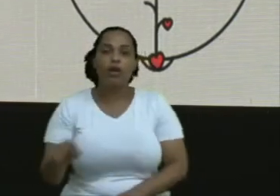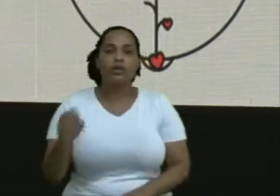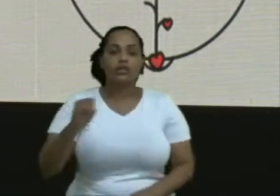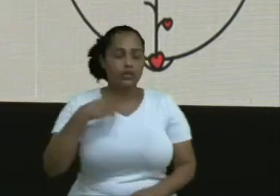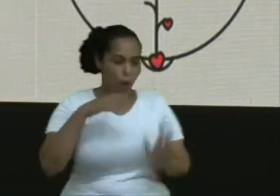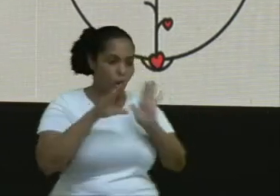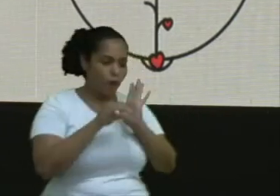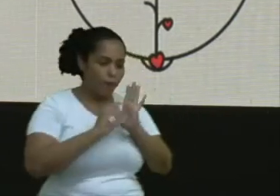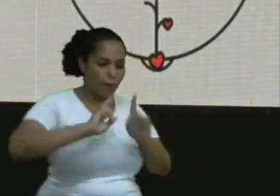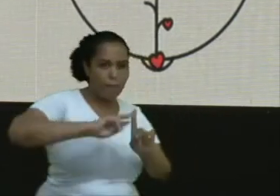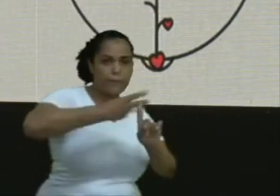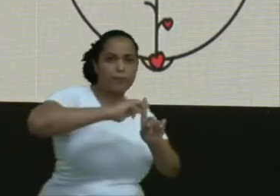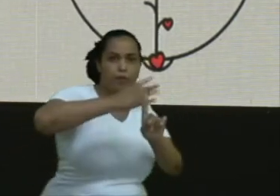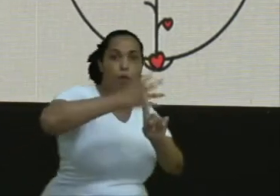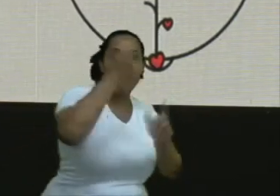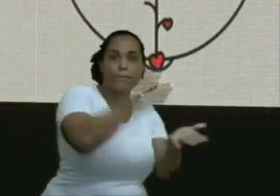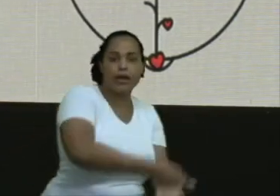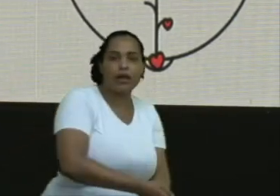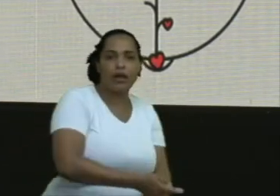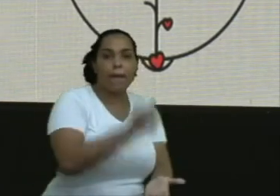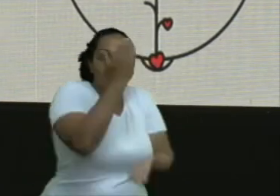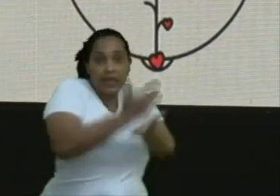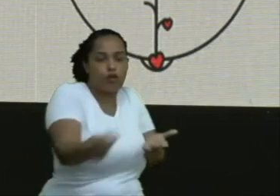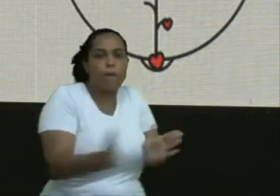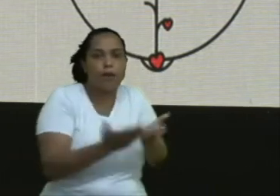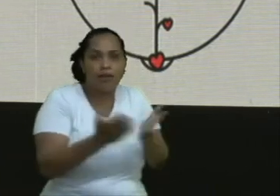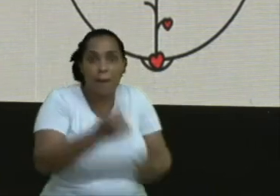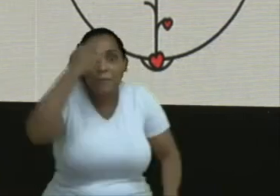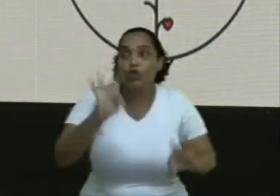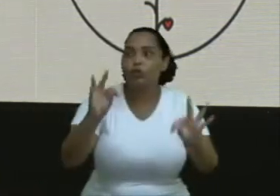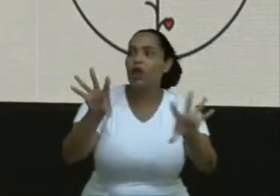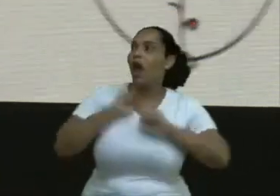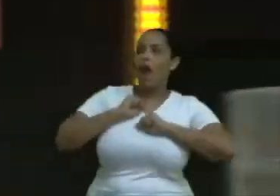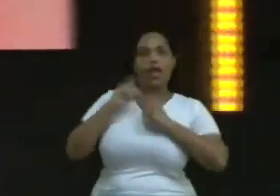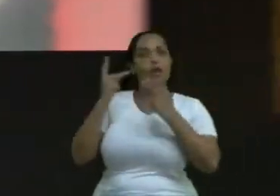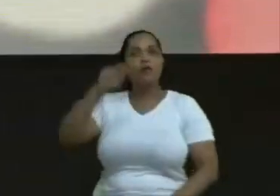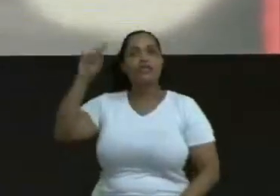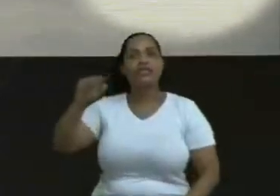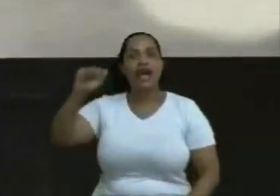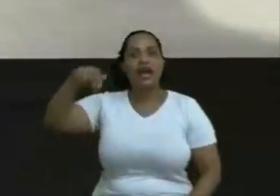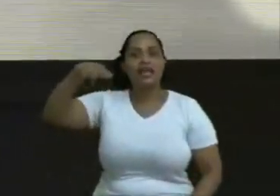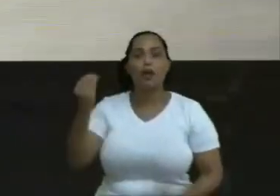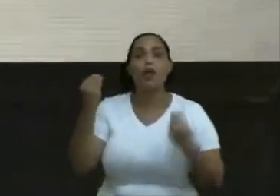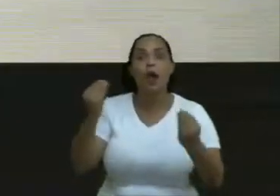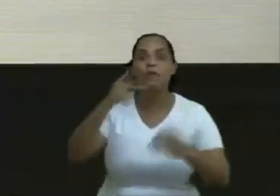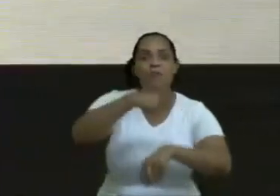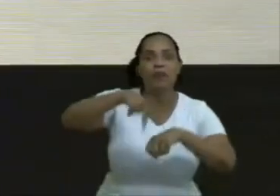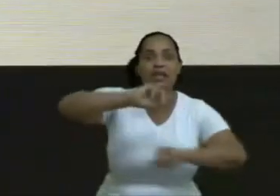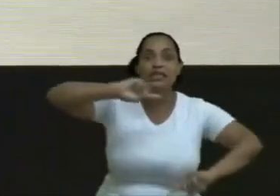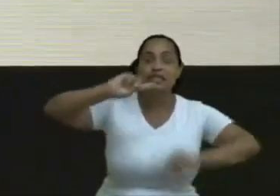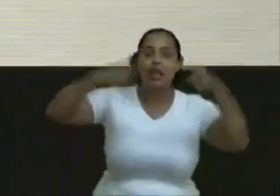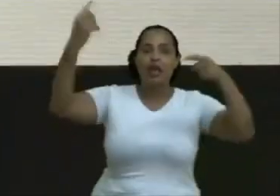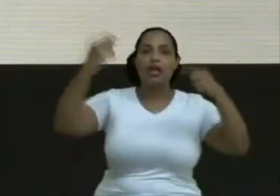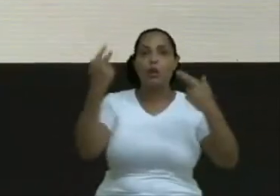e metade dos meus bens distribuo aos pobres. Já imaginou se virasse mania? Já imaginou o que seria desse país se essa